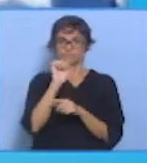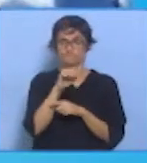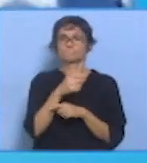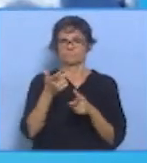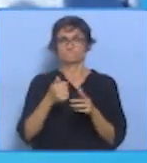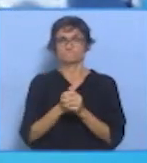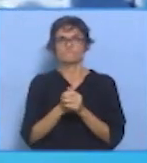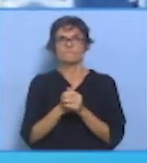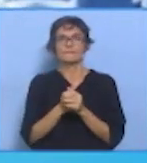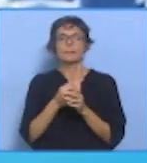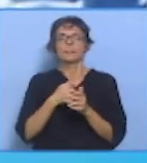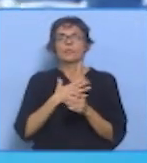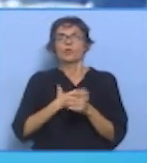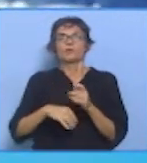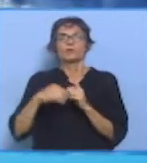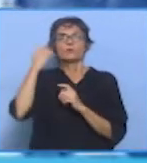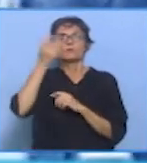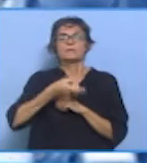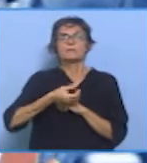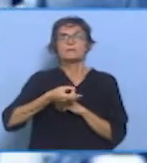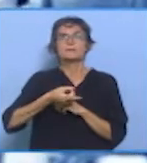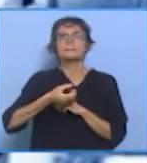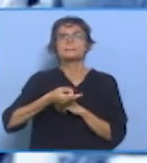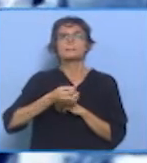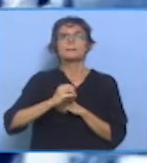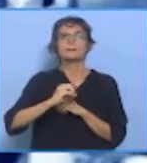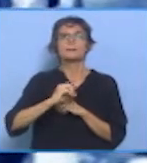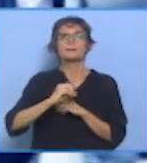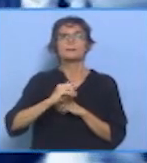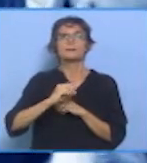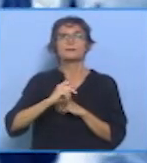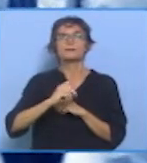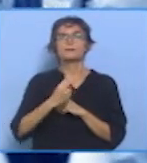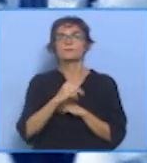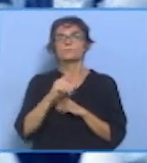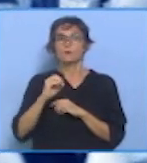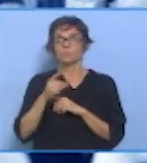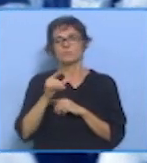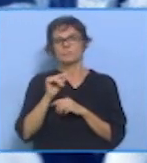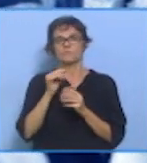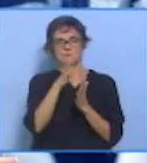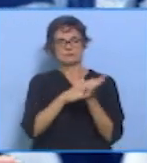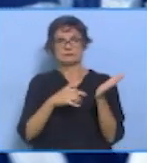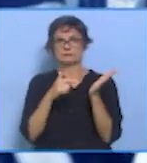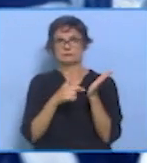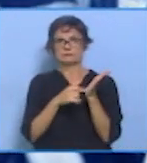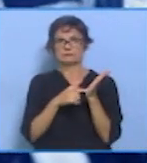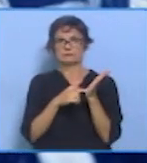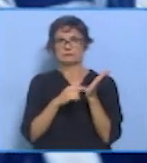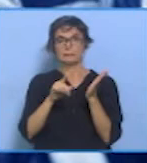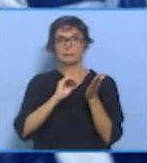eu gosto muito de São Paulo, não é? Tem coisas fabulosas, não é? E esta leitura, ele